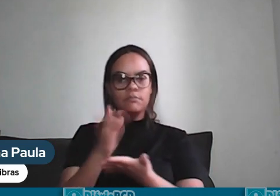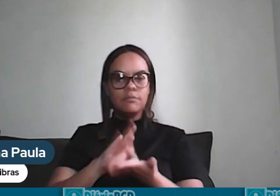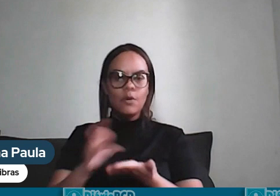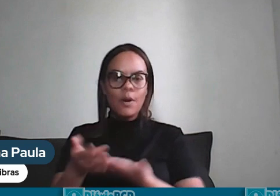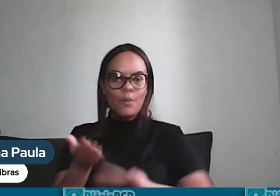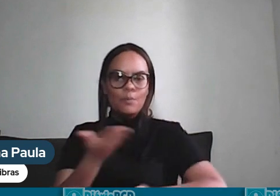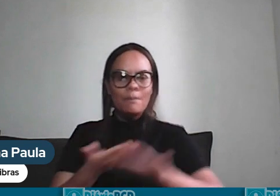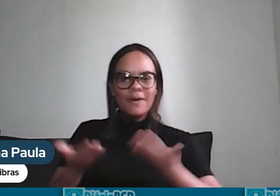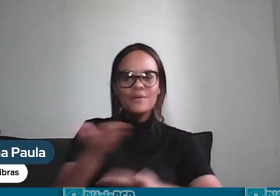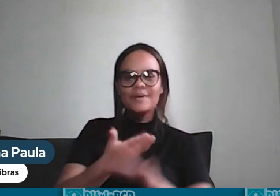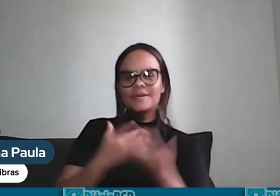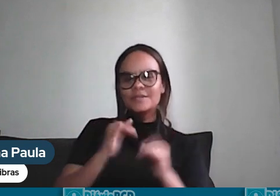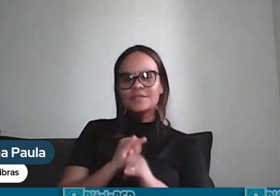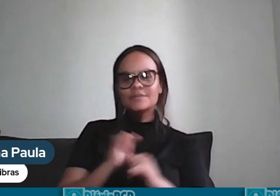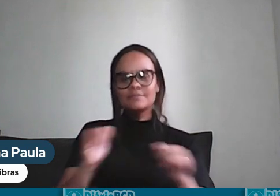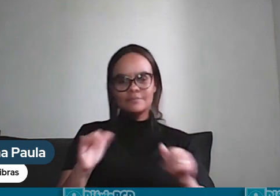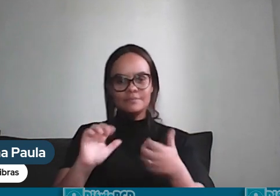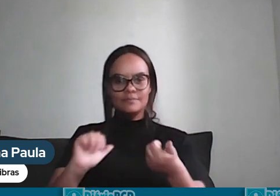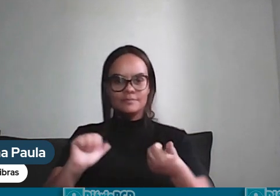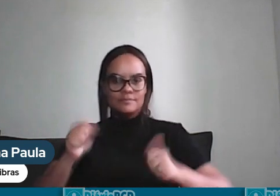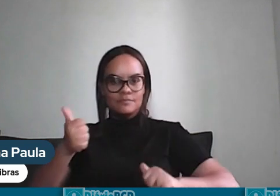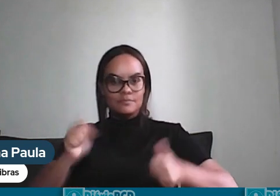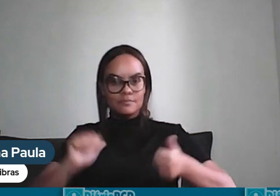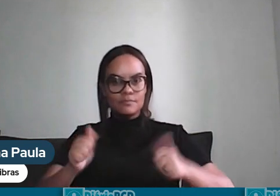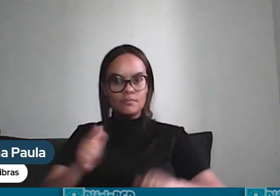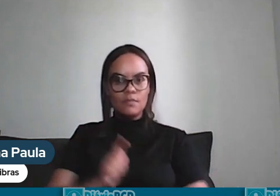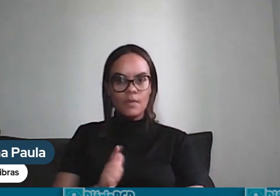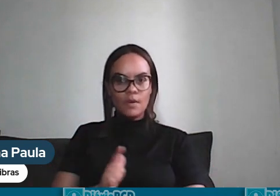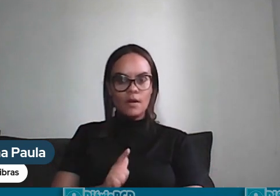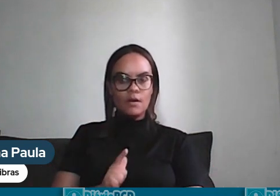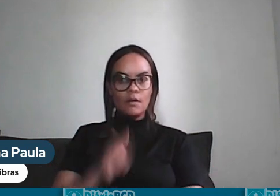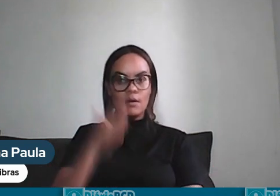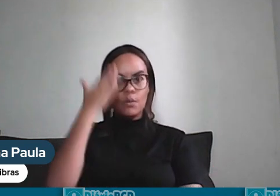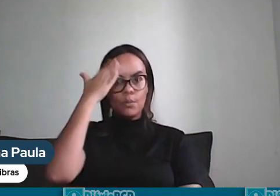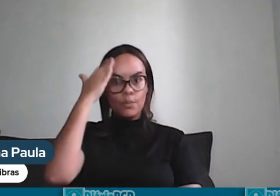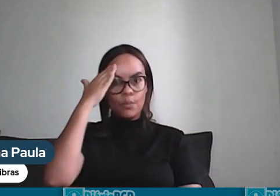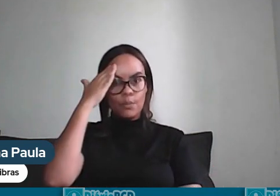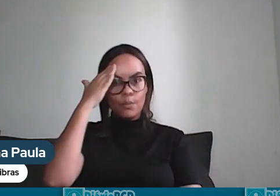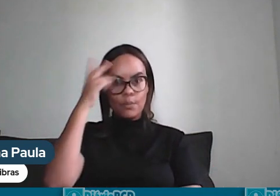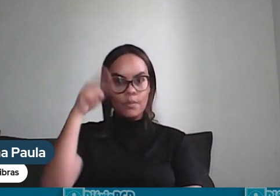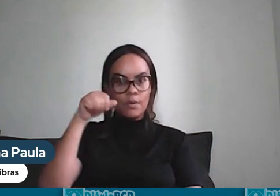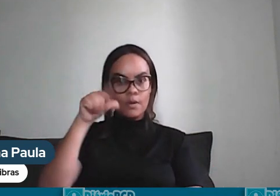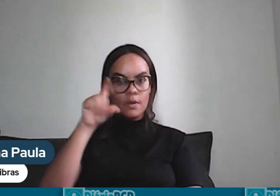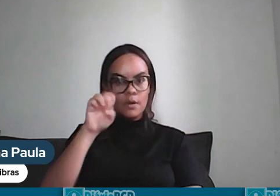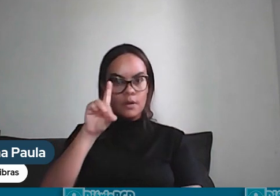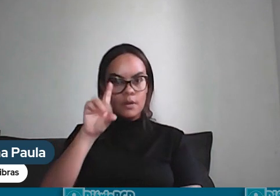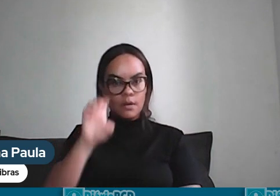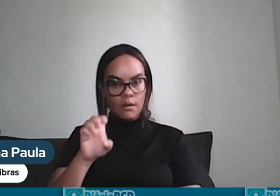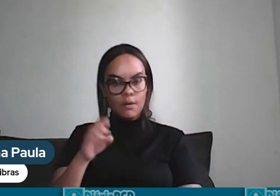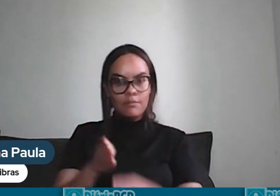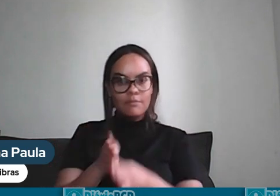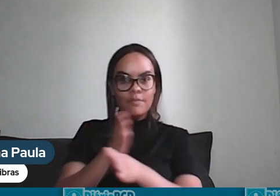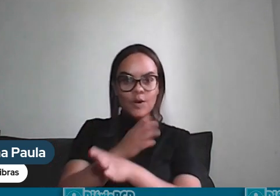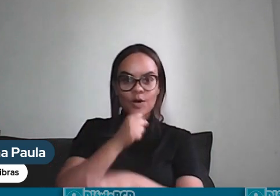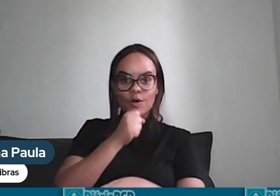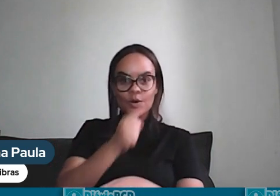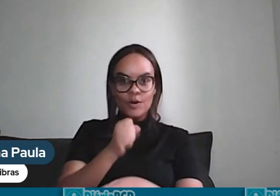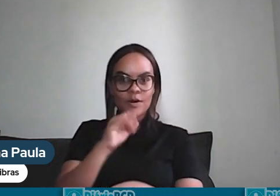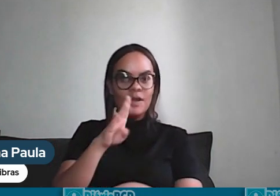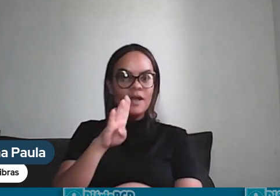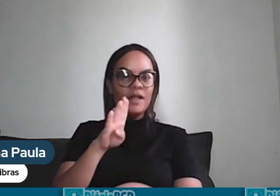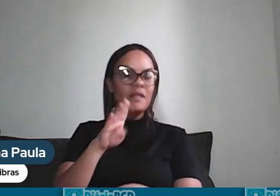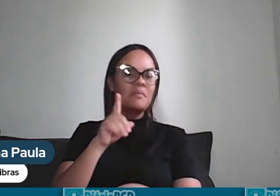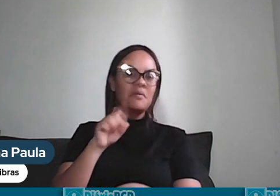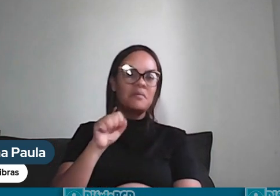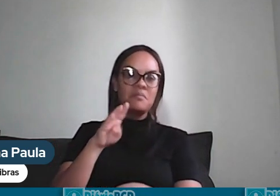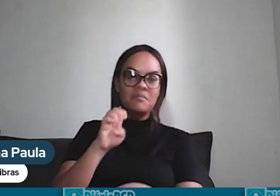avaliação. Eu tinha um entendimento sobre a PNAD antes dessa entrevista com a doutora Isabel.